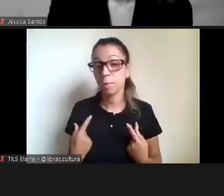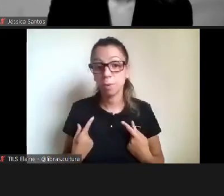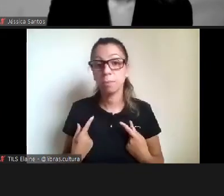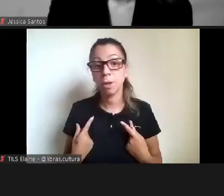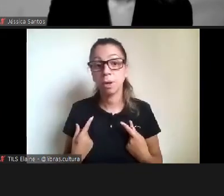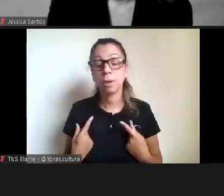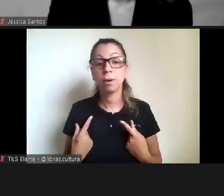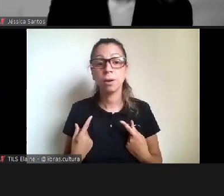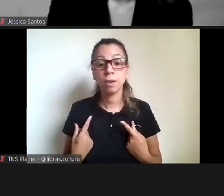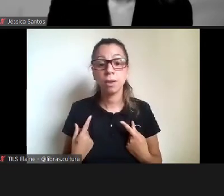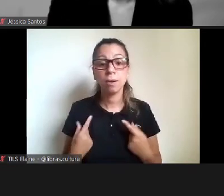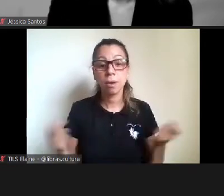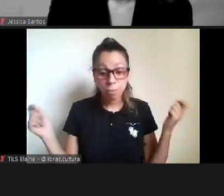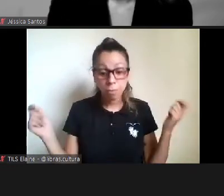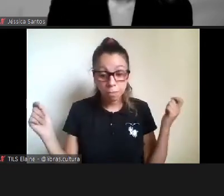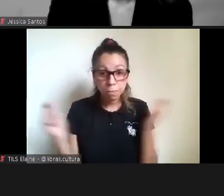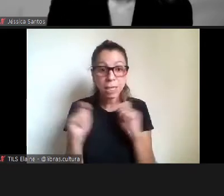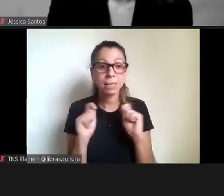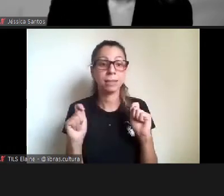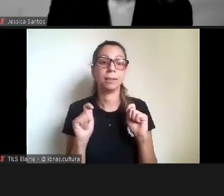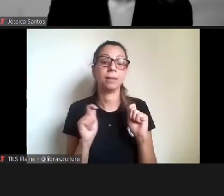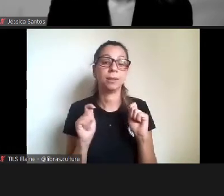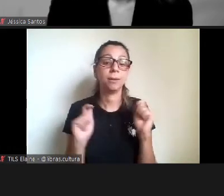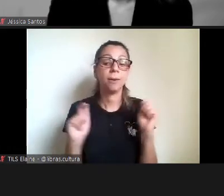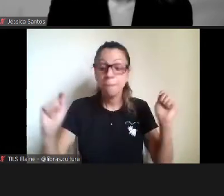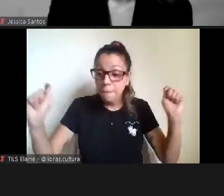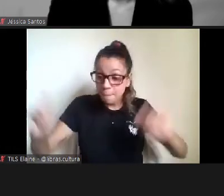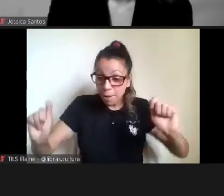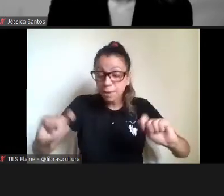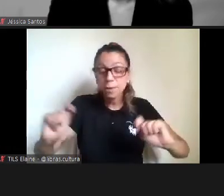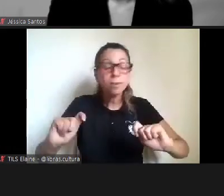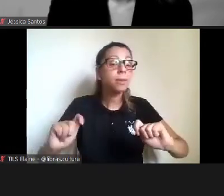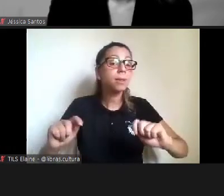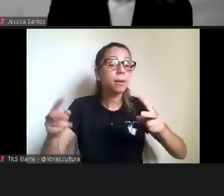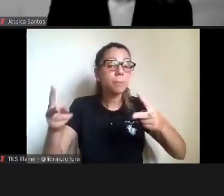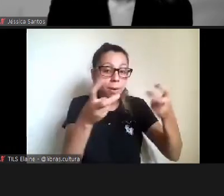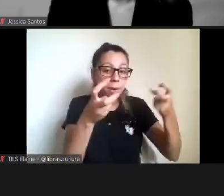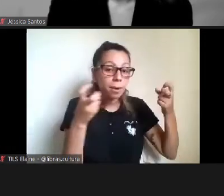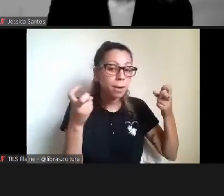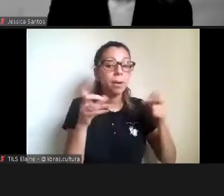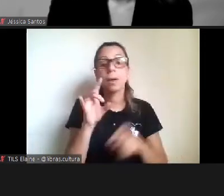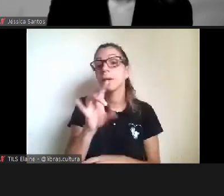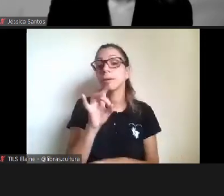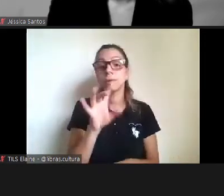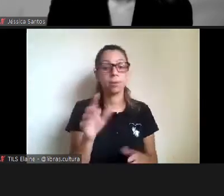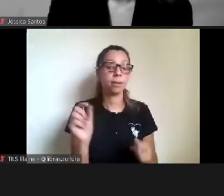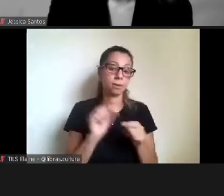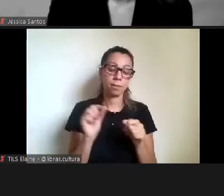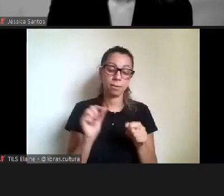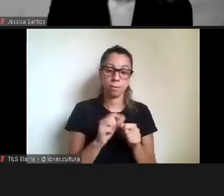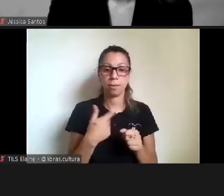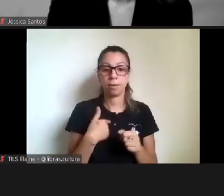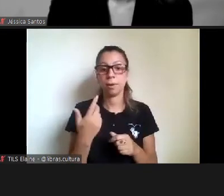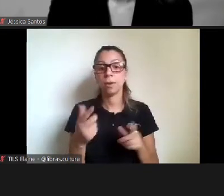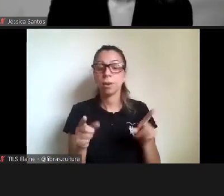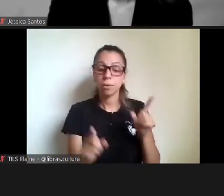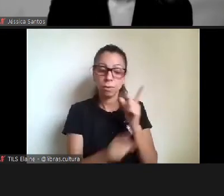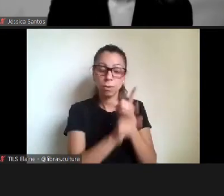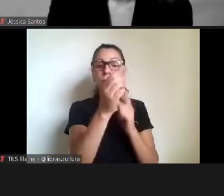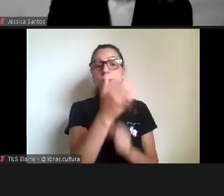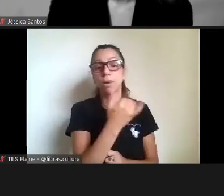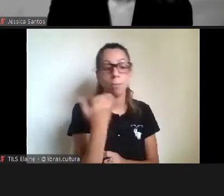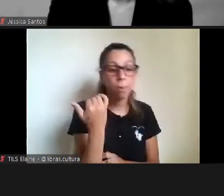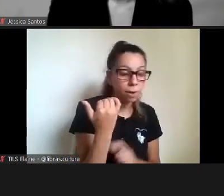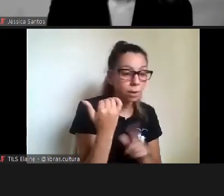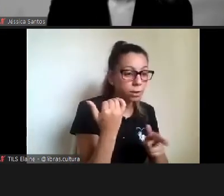assim, enquanto civilização a gente precisa ver, porque eu só é assim que eu encontro a morte também, vendo a